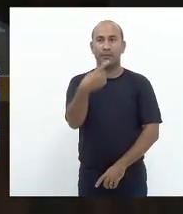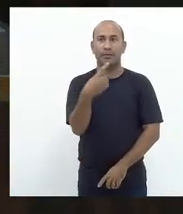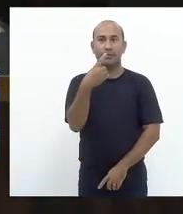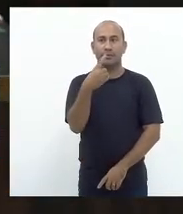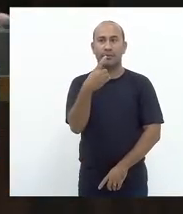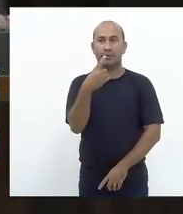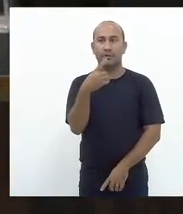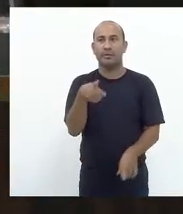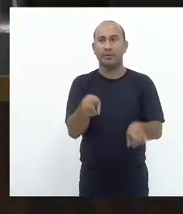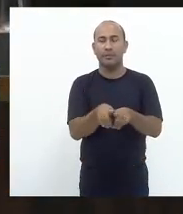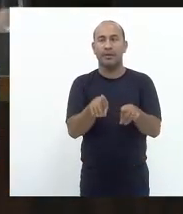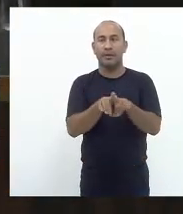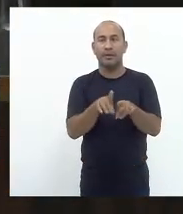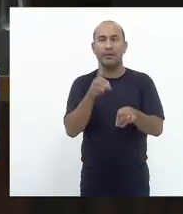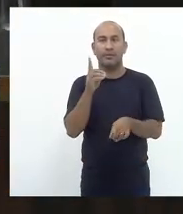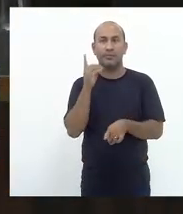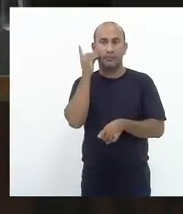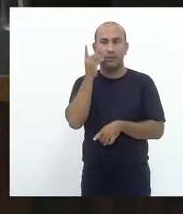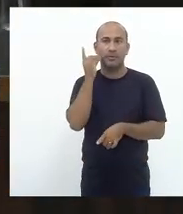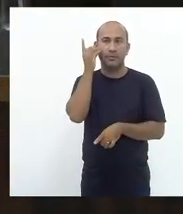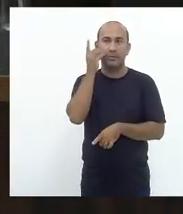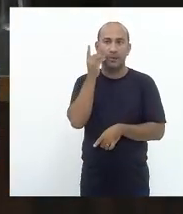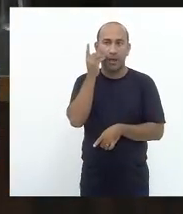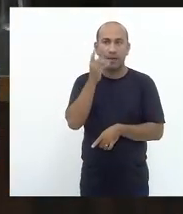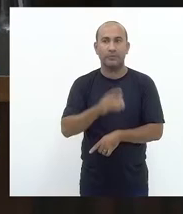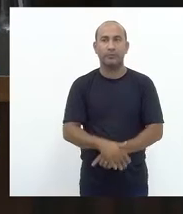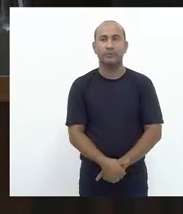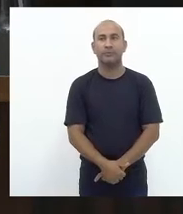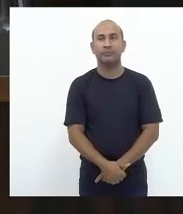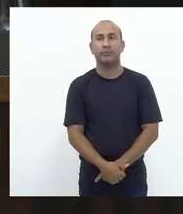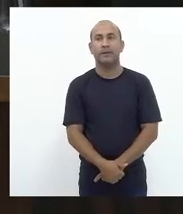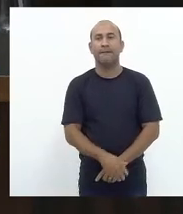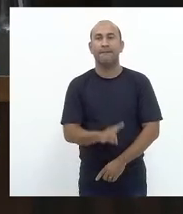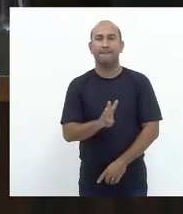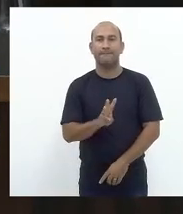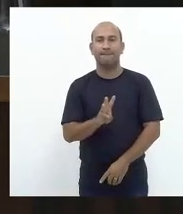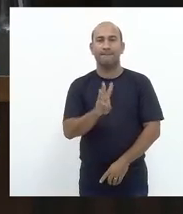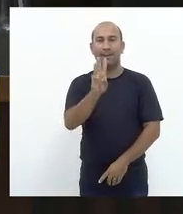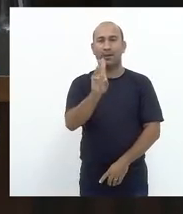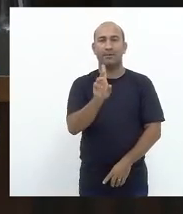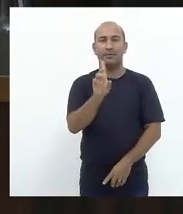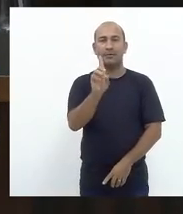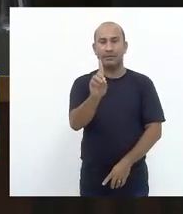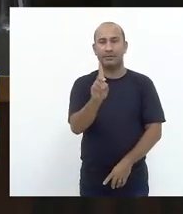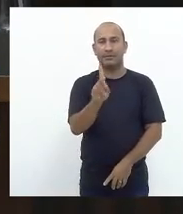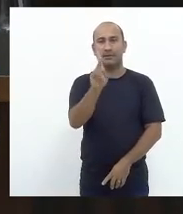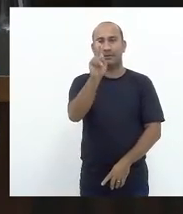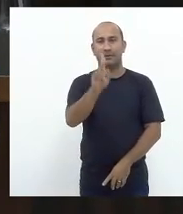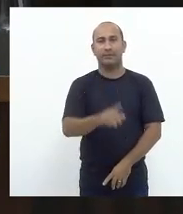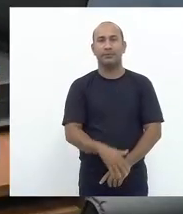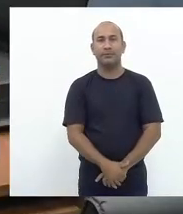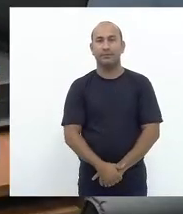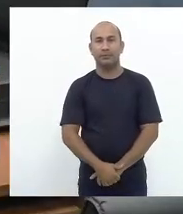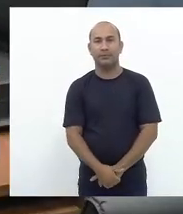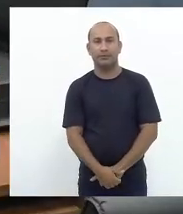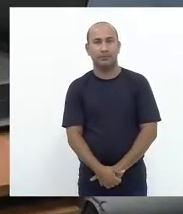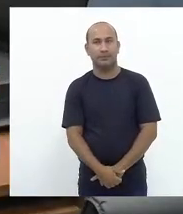teremos também a participação do nosso querido deputado Valdec Carneiro, já presente aqui no plenário.